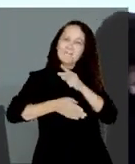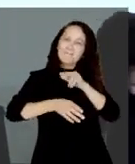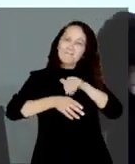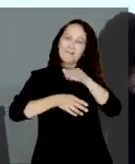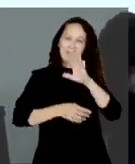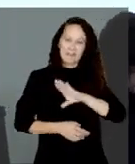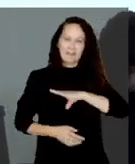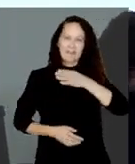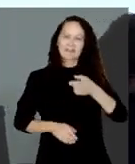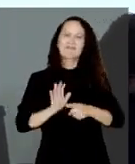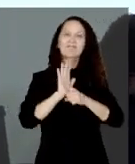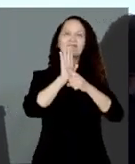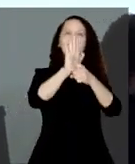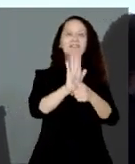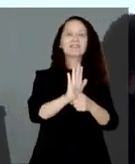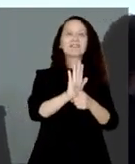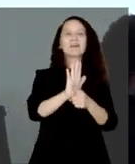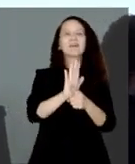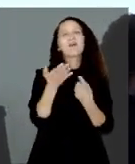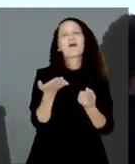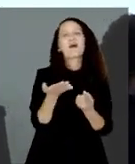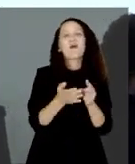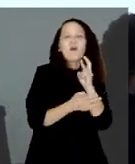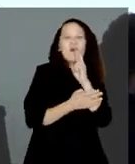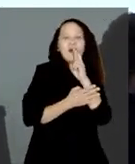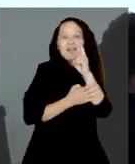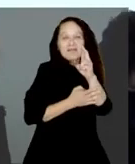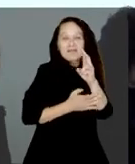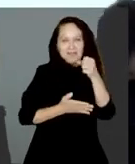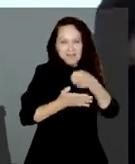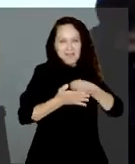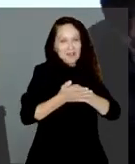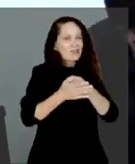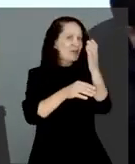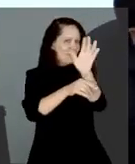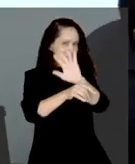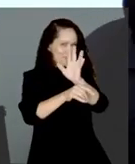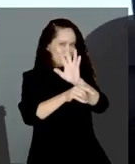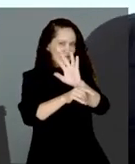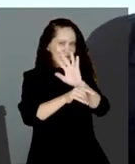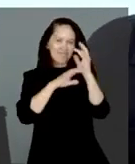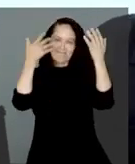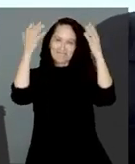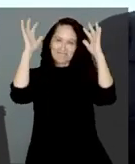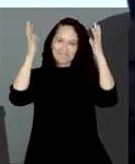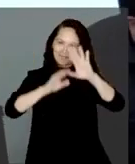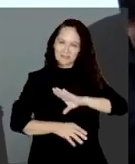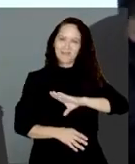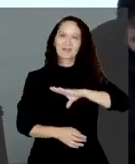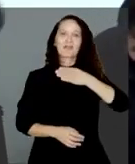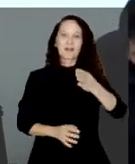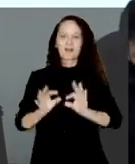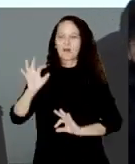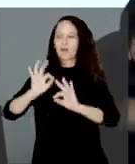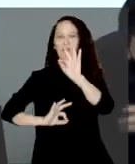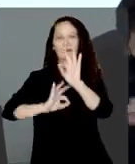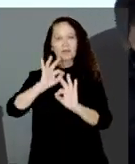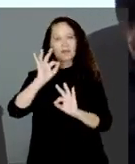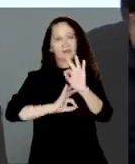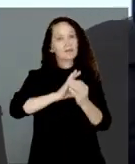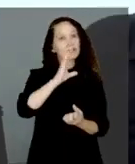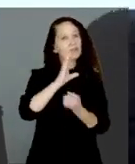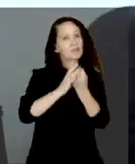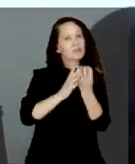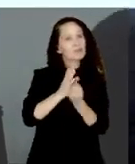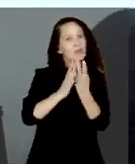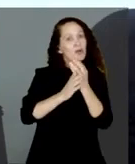eu gostaria de lembrar, companheiros, né, essa luta e a coragem que vocês, atores e